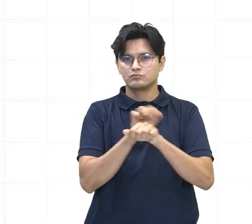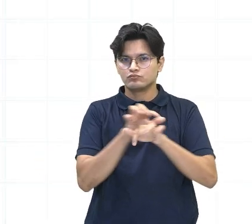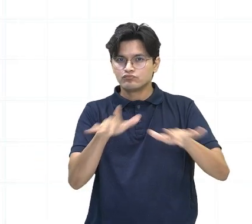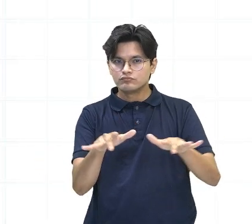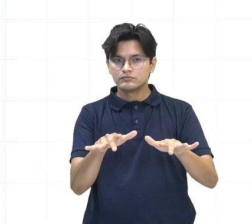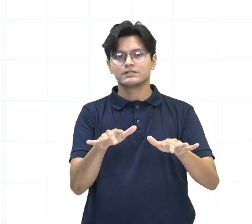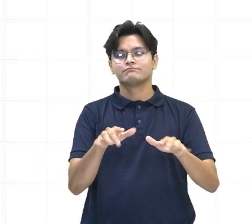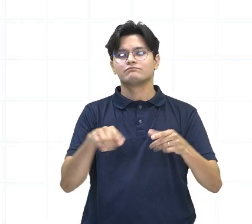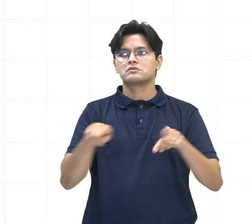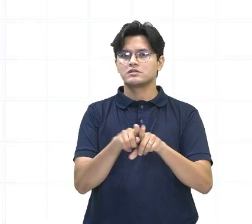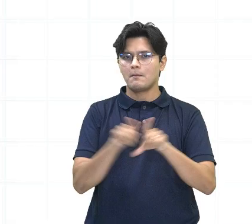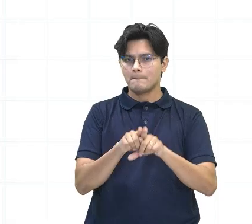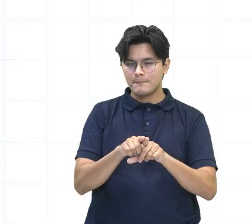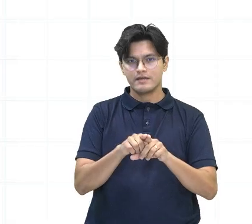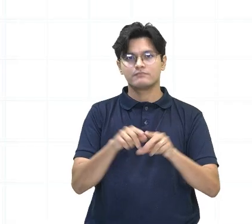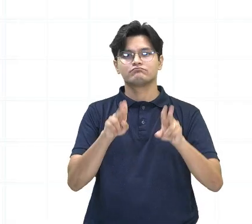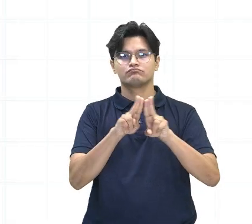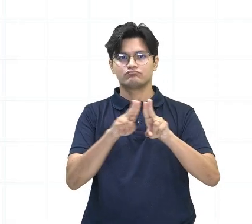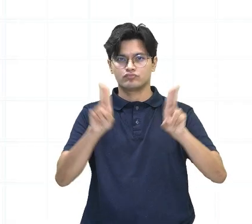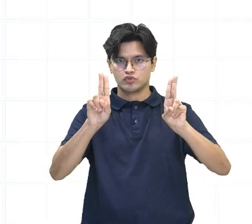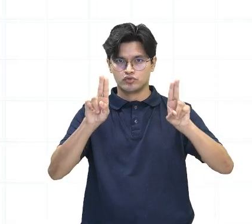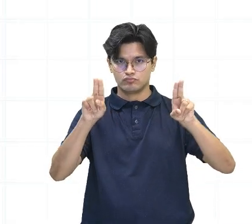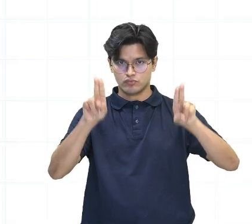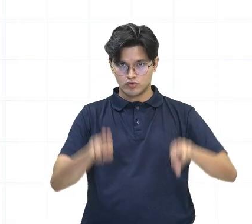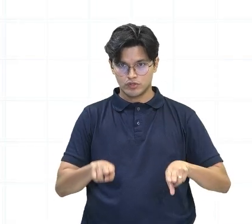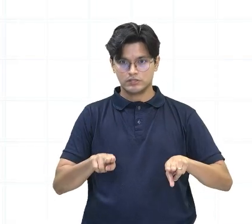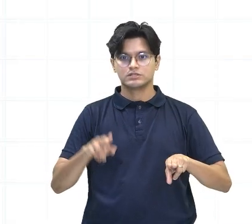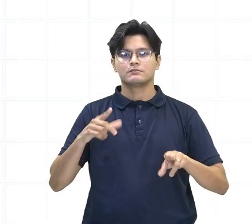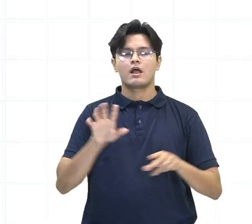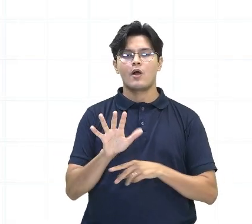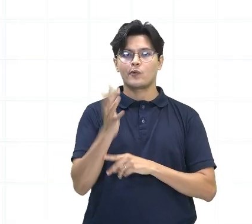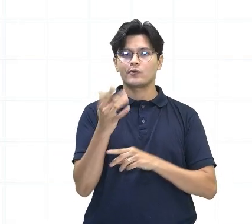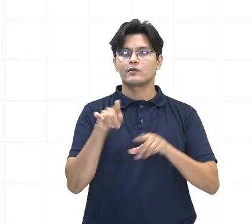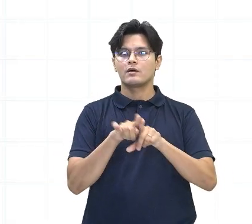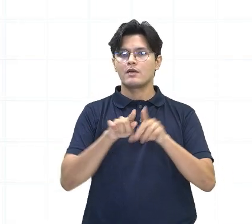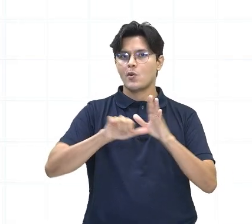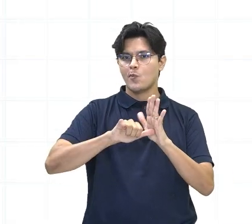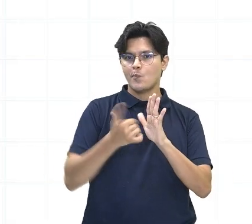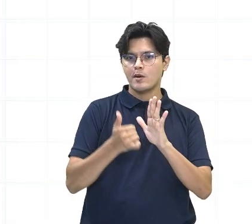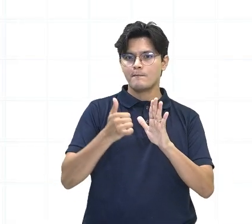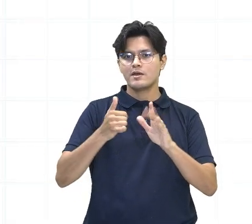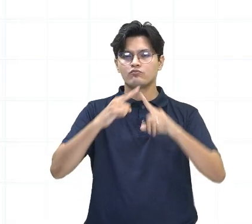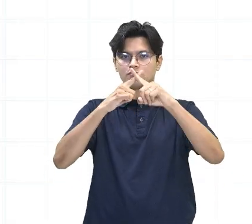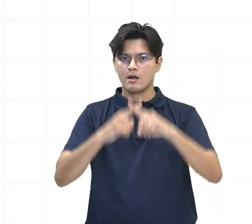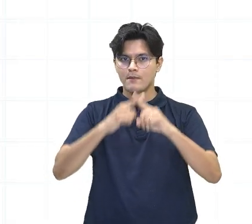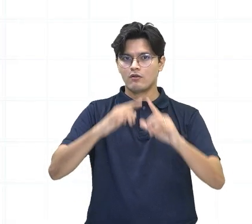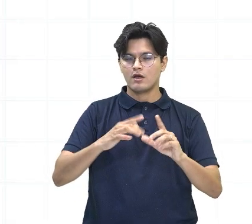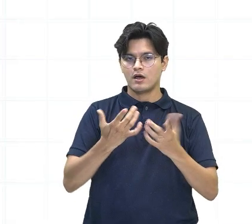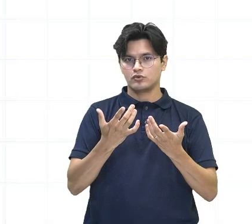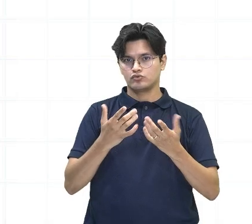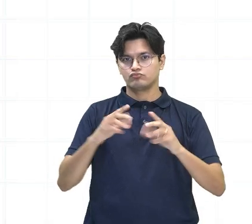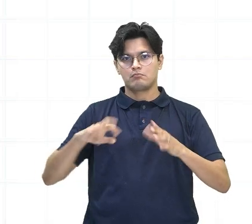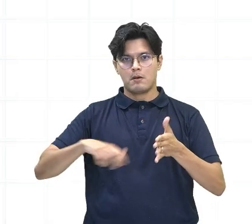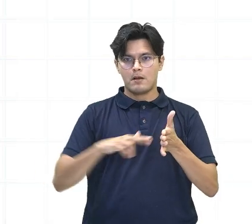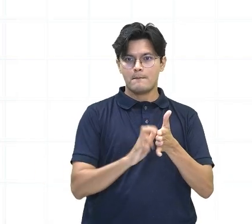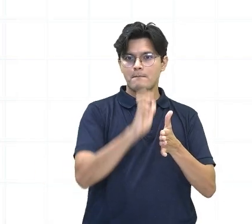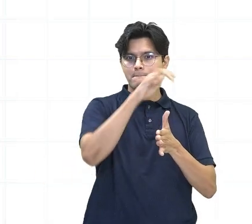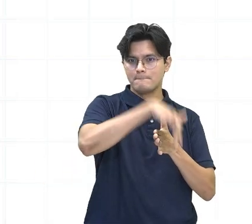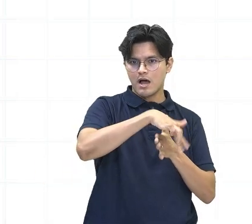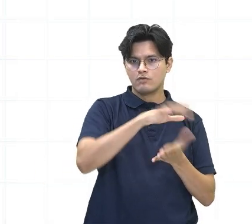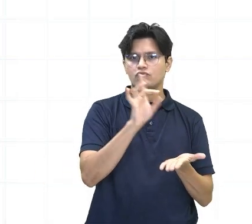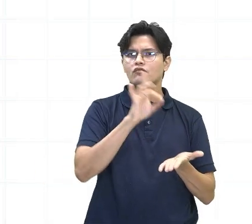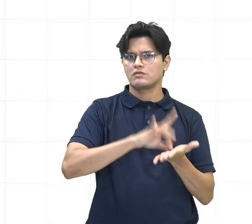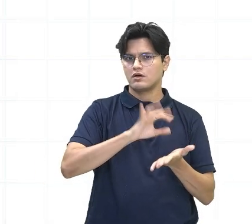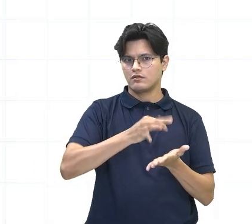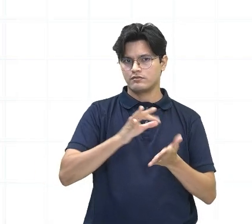que aconteceu em 2018. Temos também outras competições internacionalmente conhecidas, que são